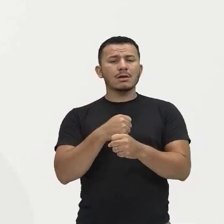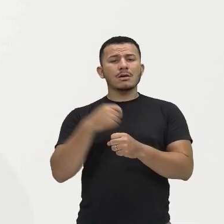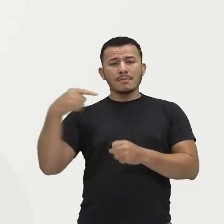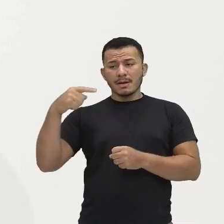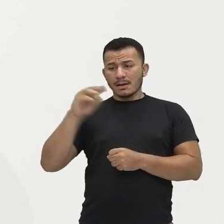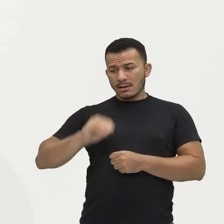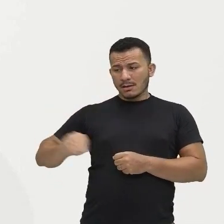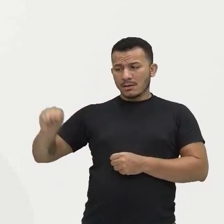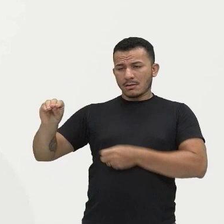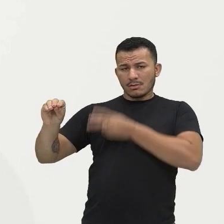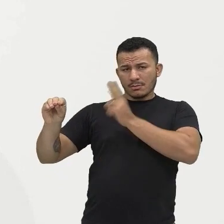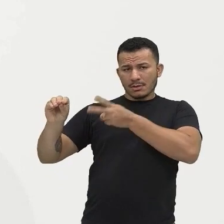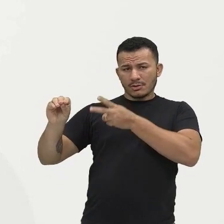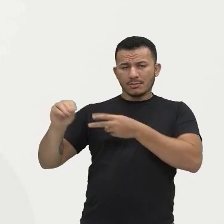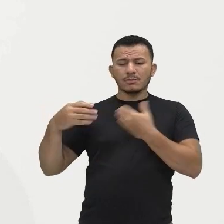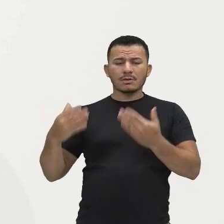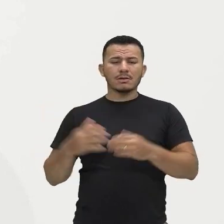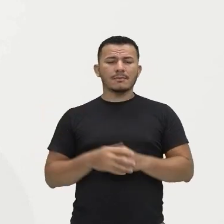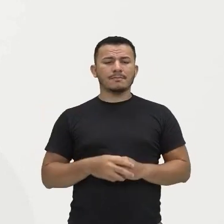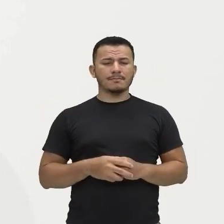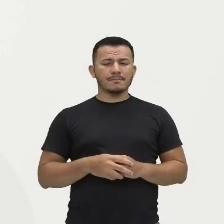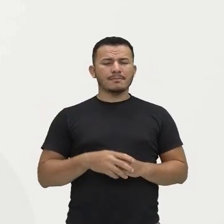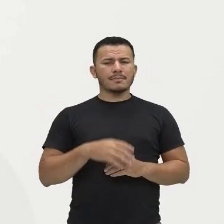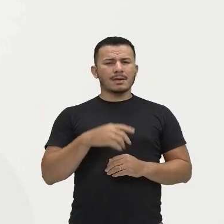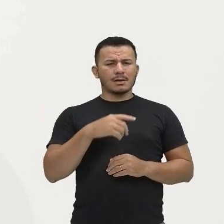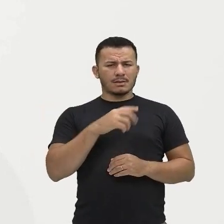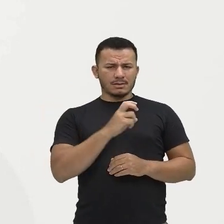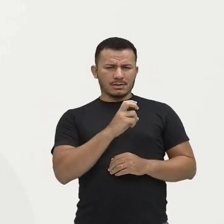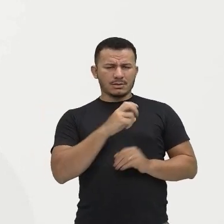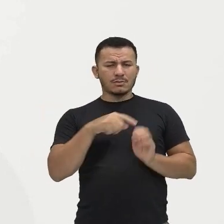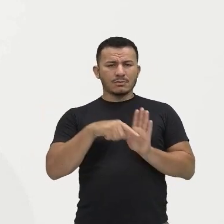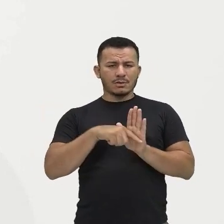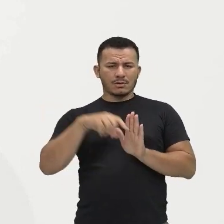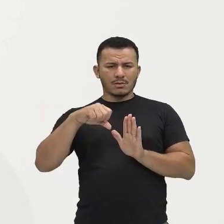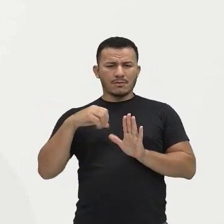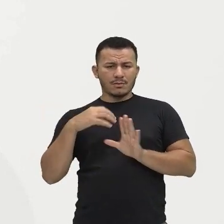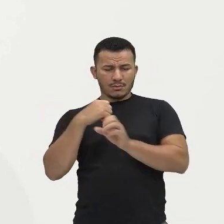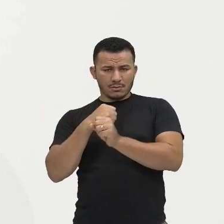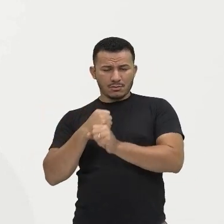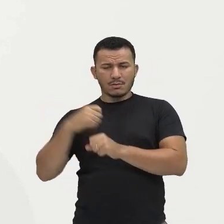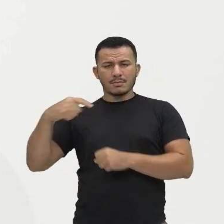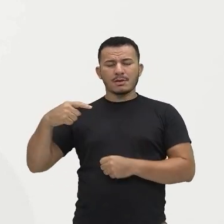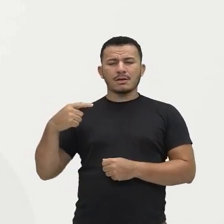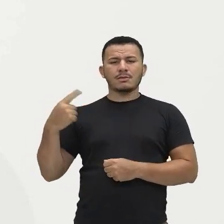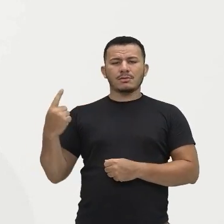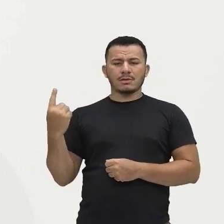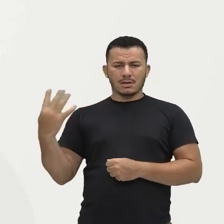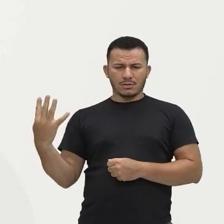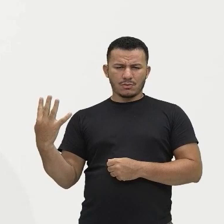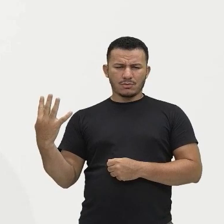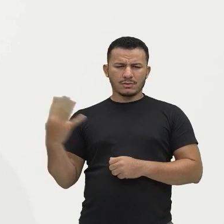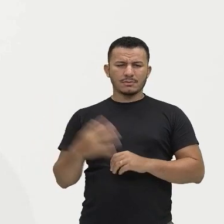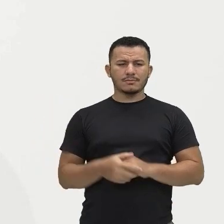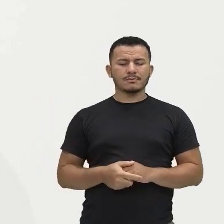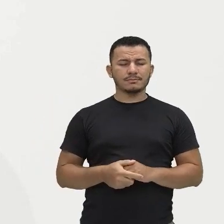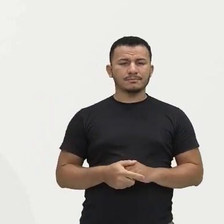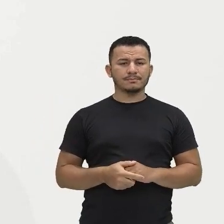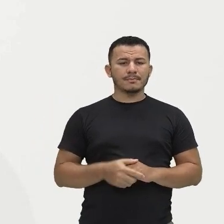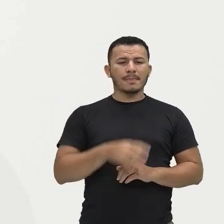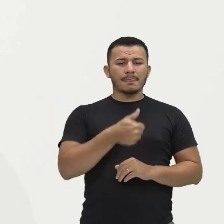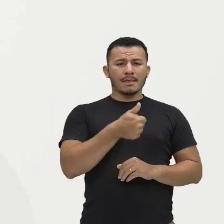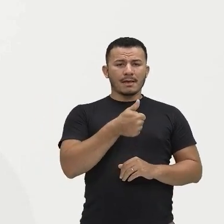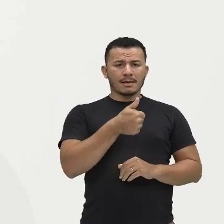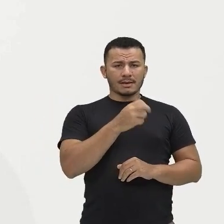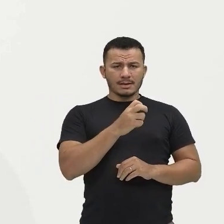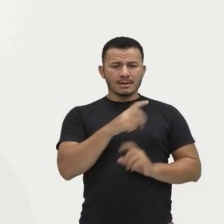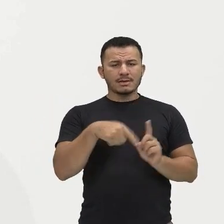ficar menos 14. Vamos ao outro. Opa, aqui não precisa eliminar. Então, eu tenho mais 15 com